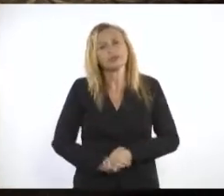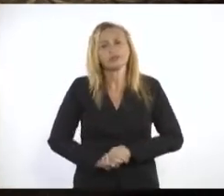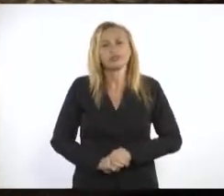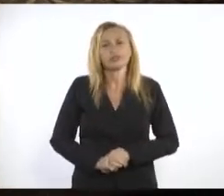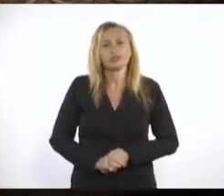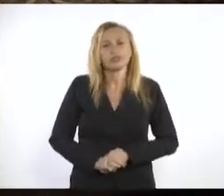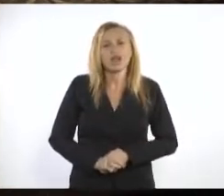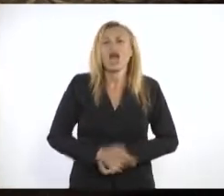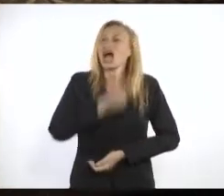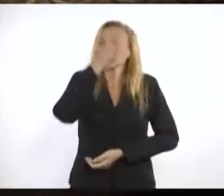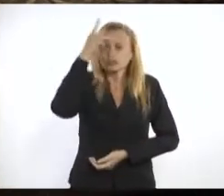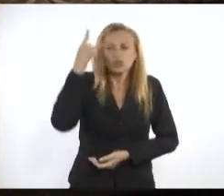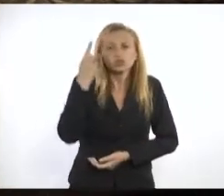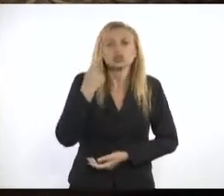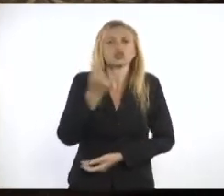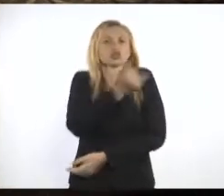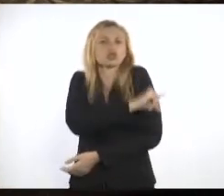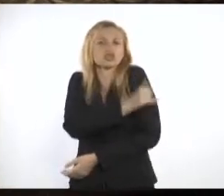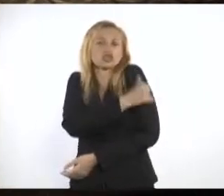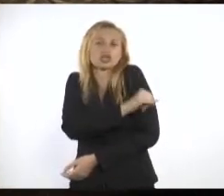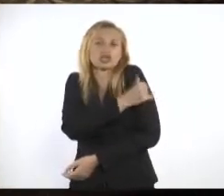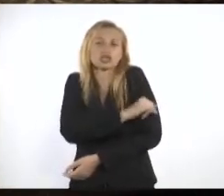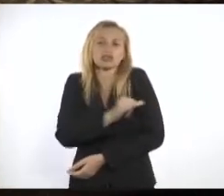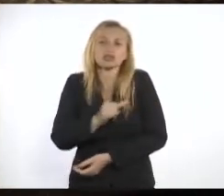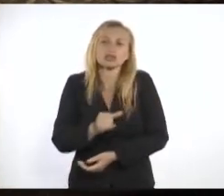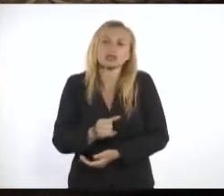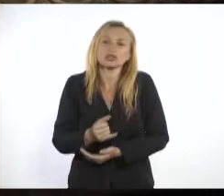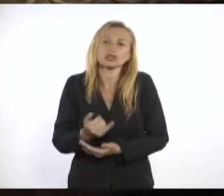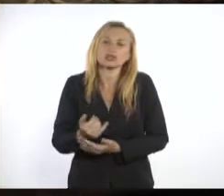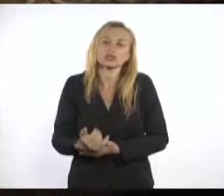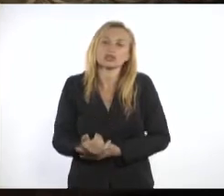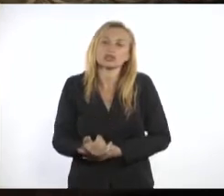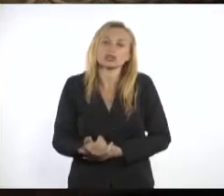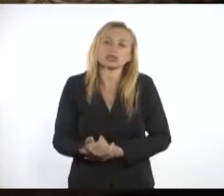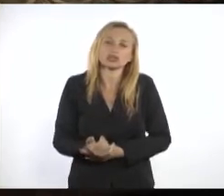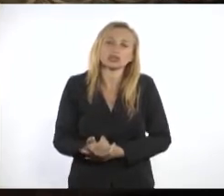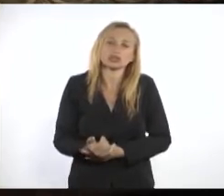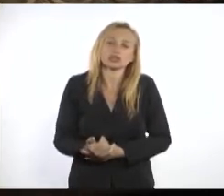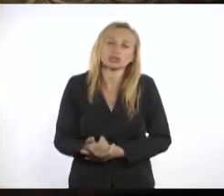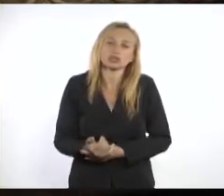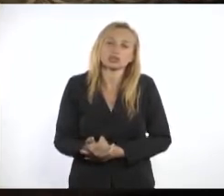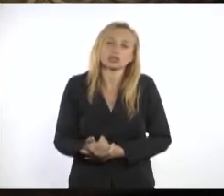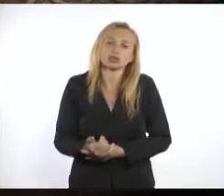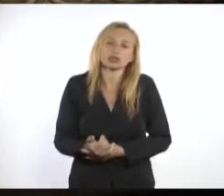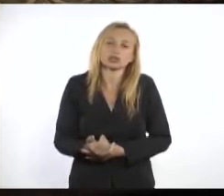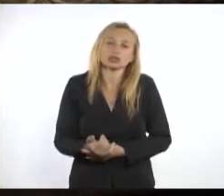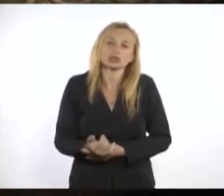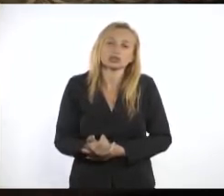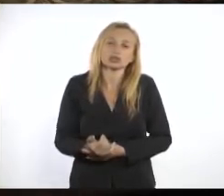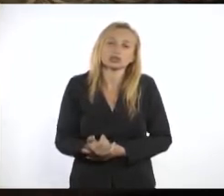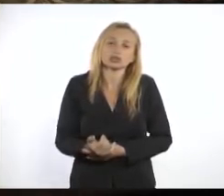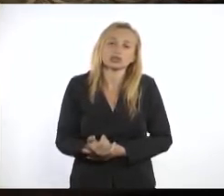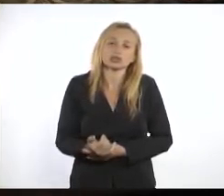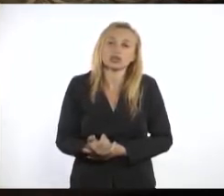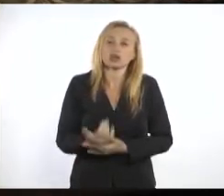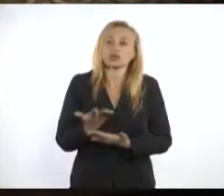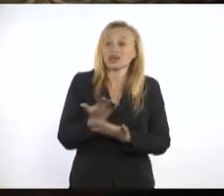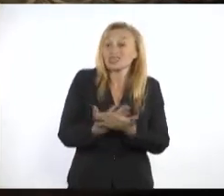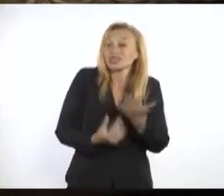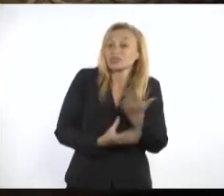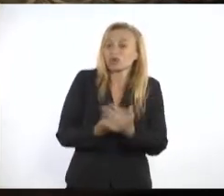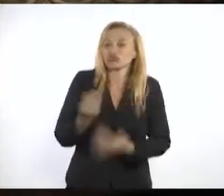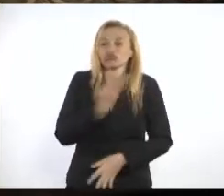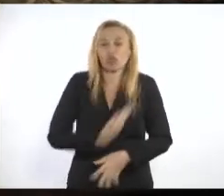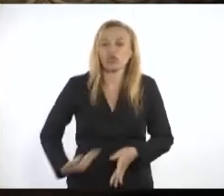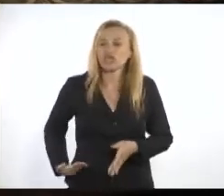as pessoas do Rio de Janeiro estão nas mãos de um governador negligente, de um